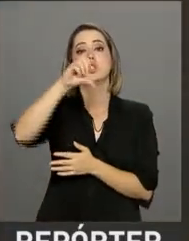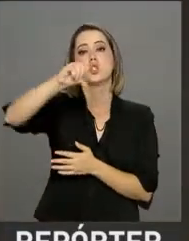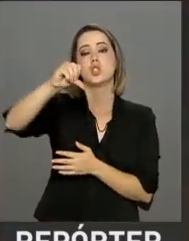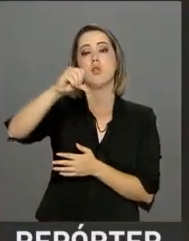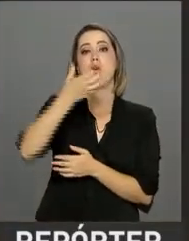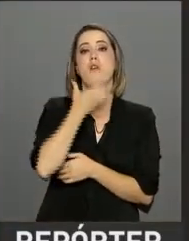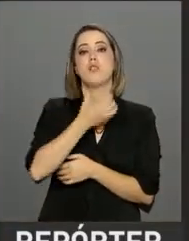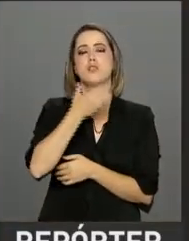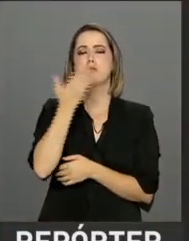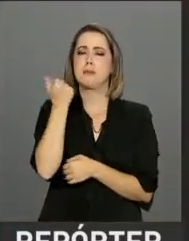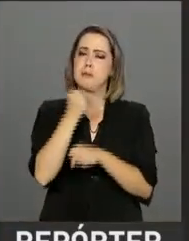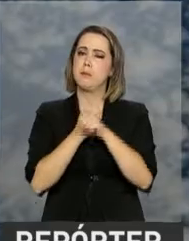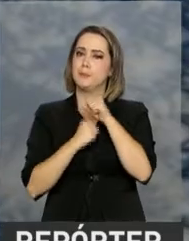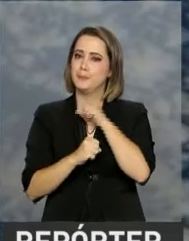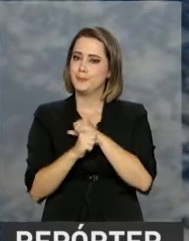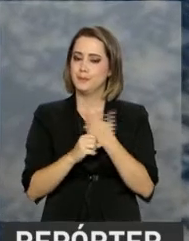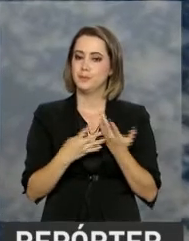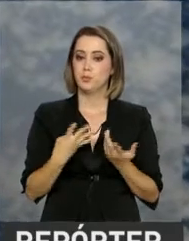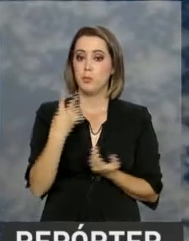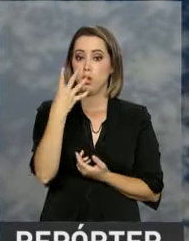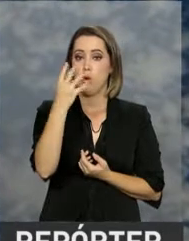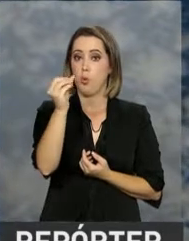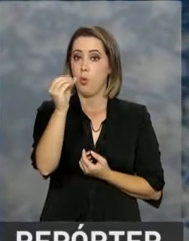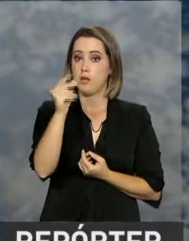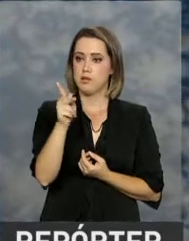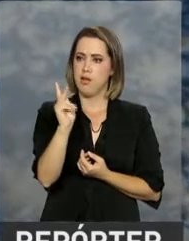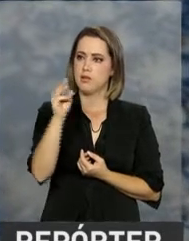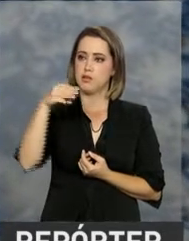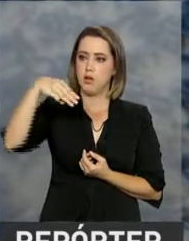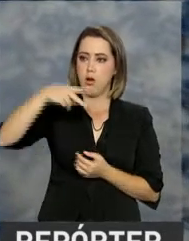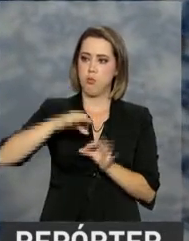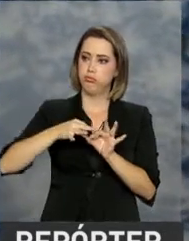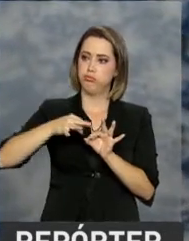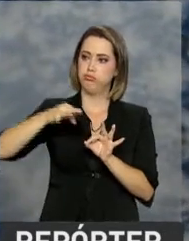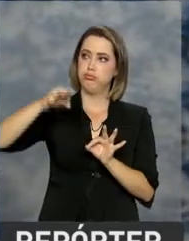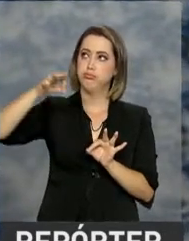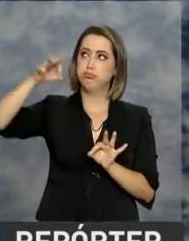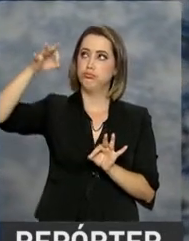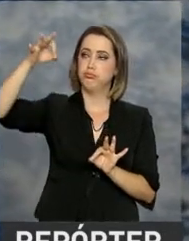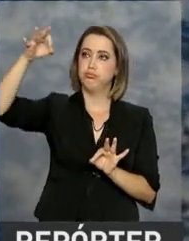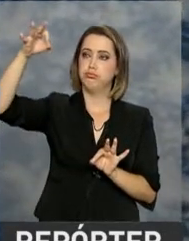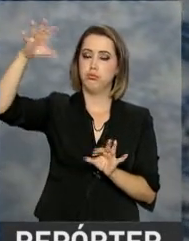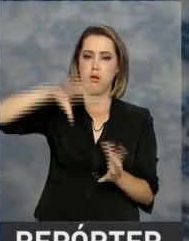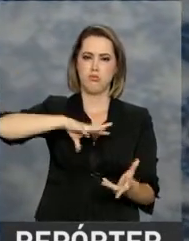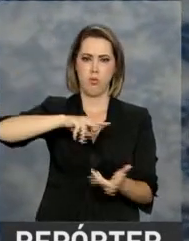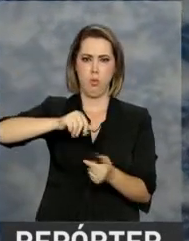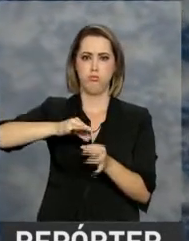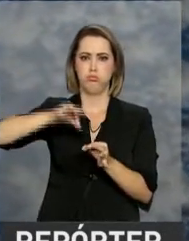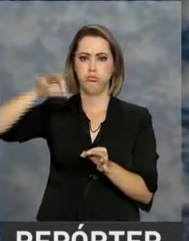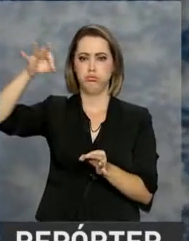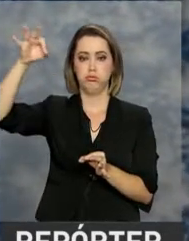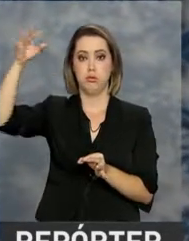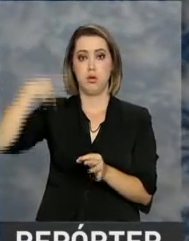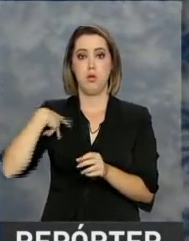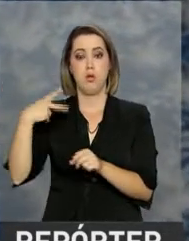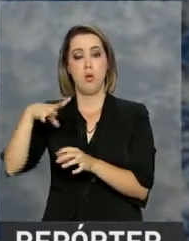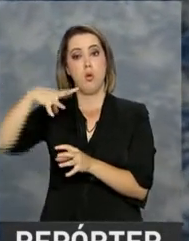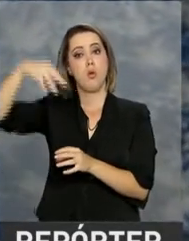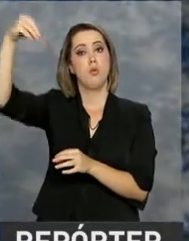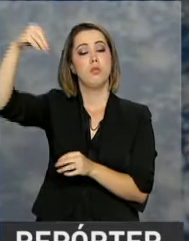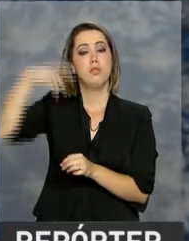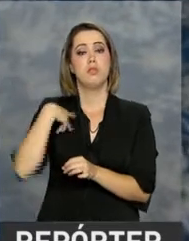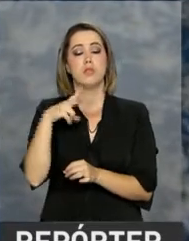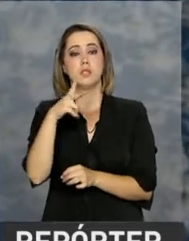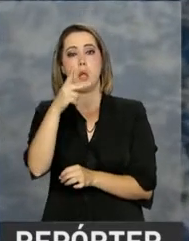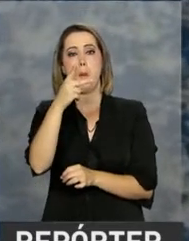de dezembro do ano passado. A 400 quilômetros da Terra, o equipamento coleta informações sobre a formação de bolhas de plasma, fenômeno